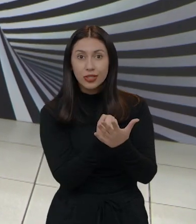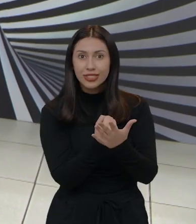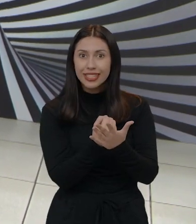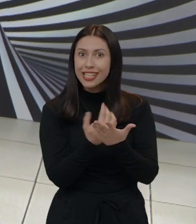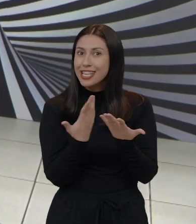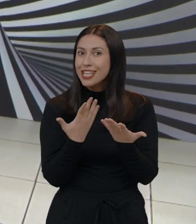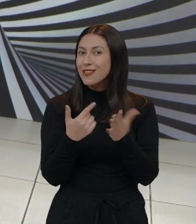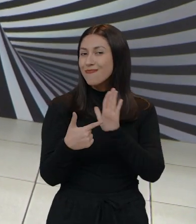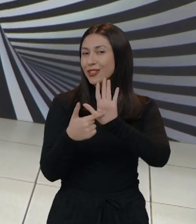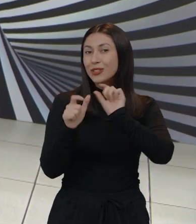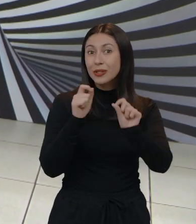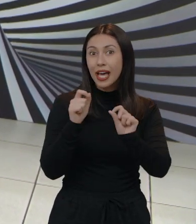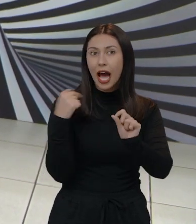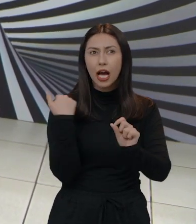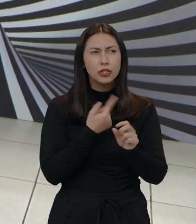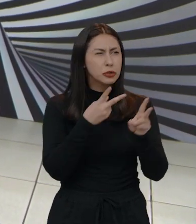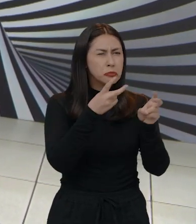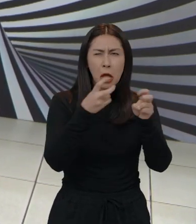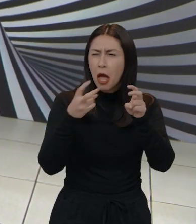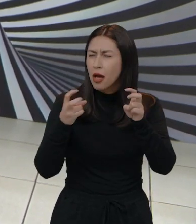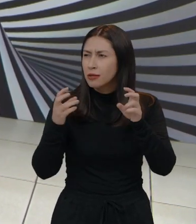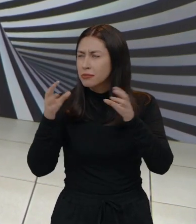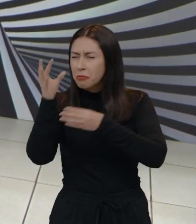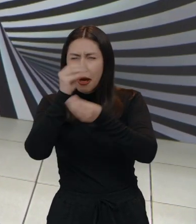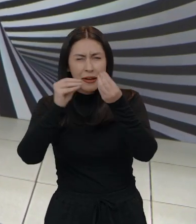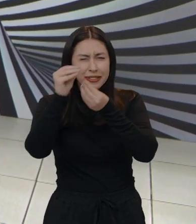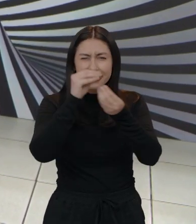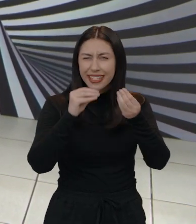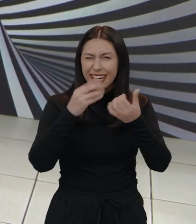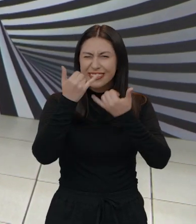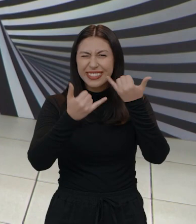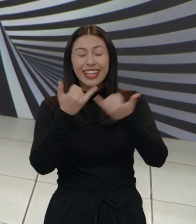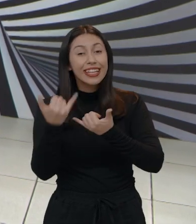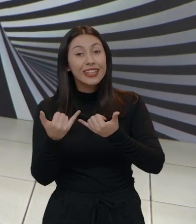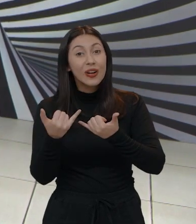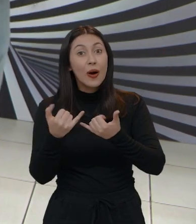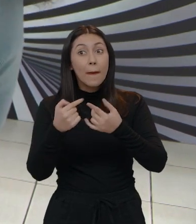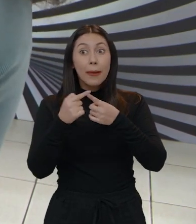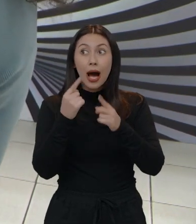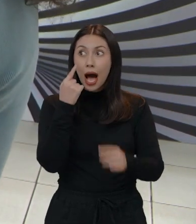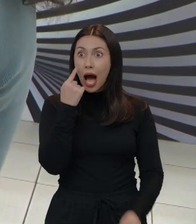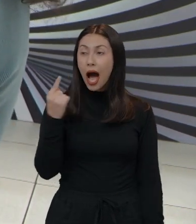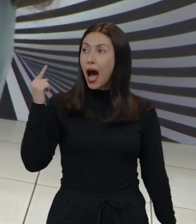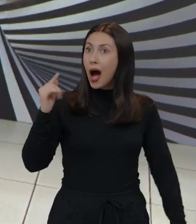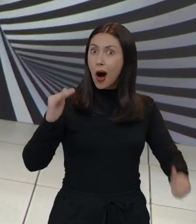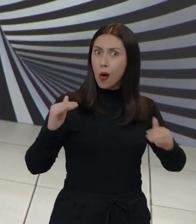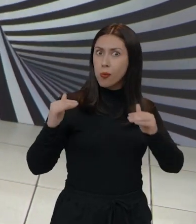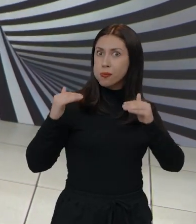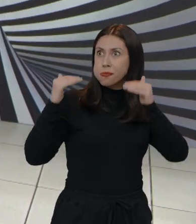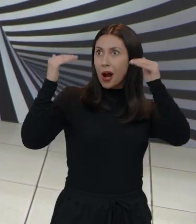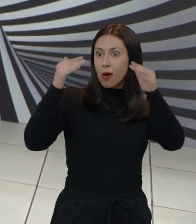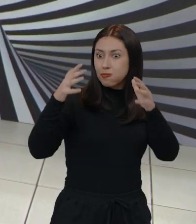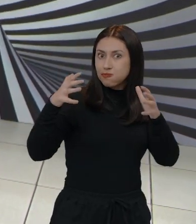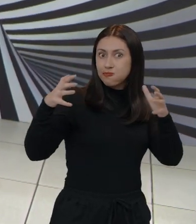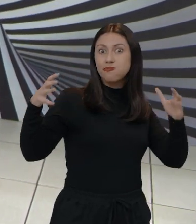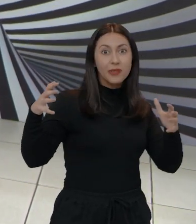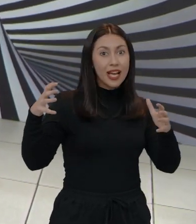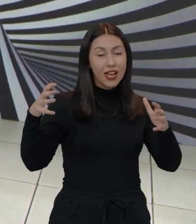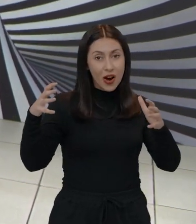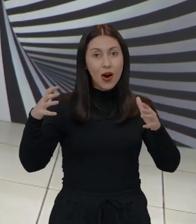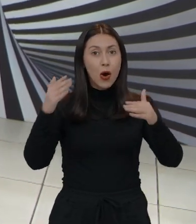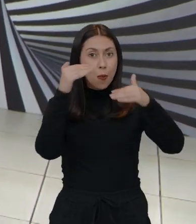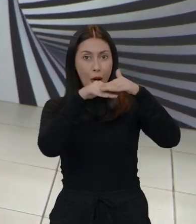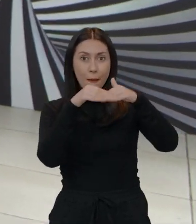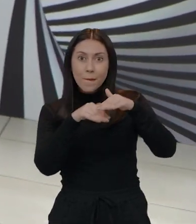brincar com a nossa percepção sobre as coisas. E olha, gente, é nada mais, nada menos do que o maior acervo de ilusão de ótica